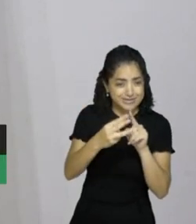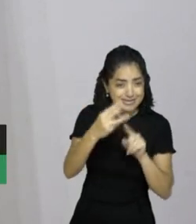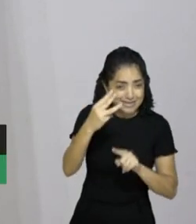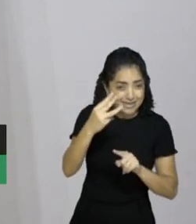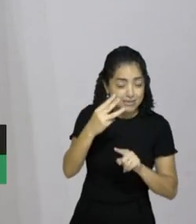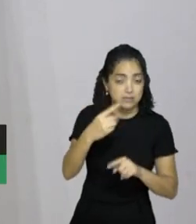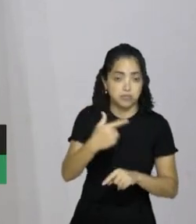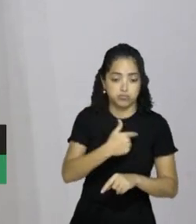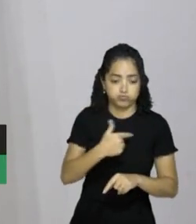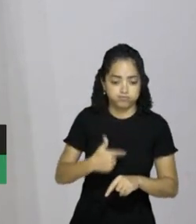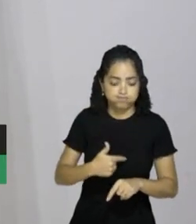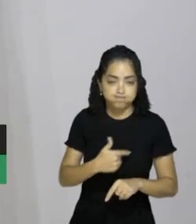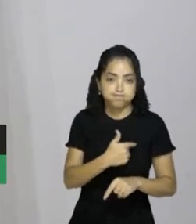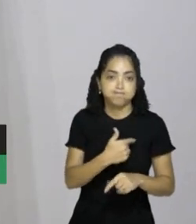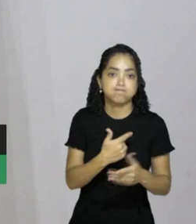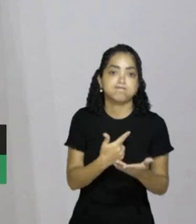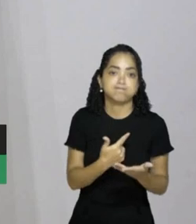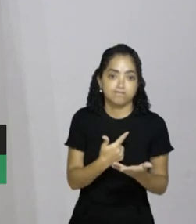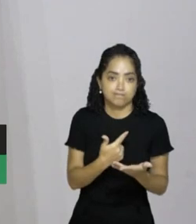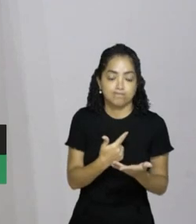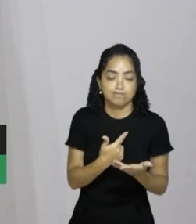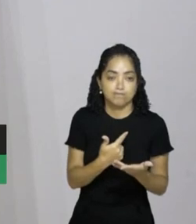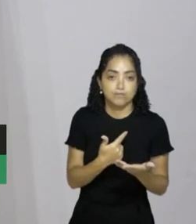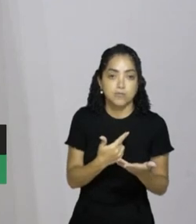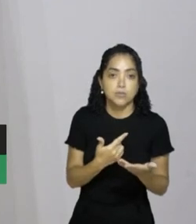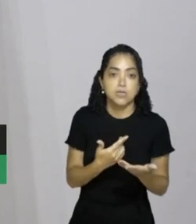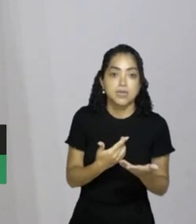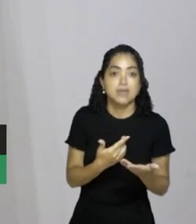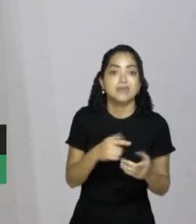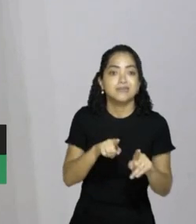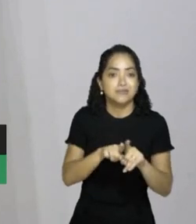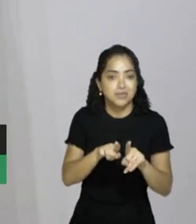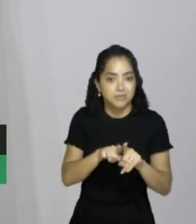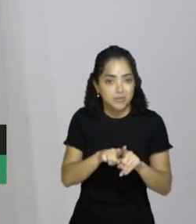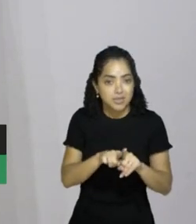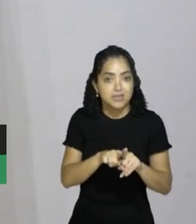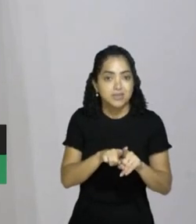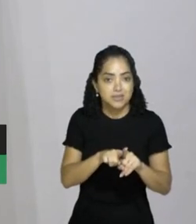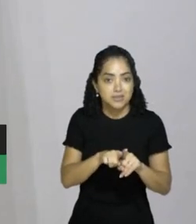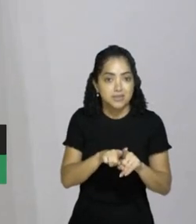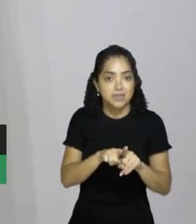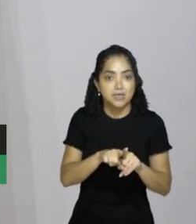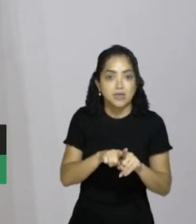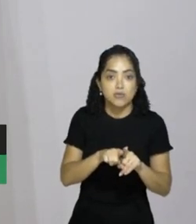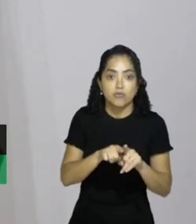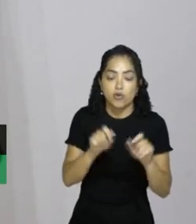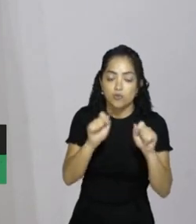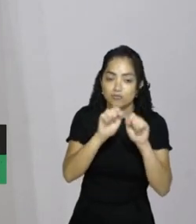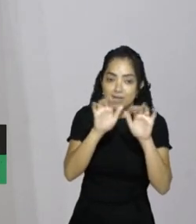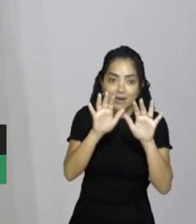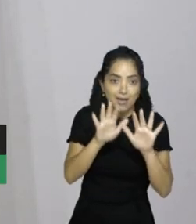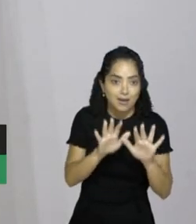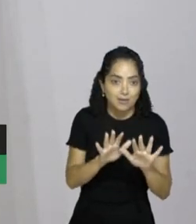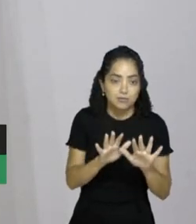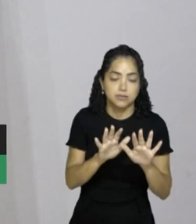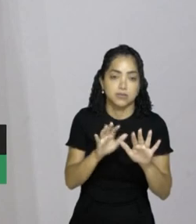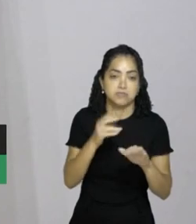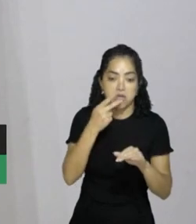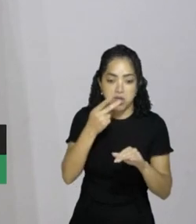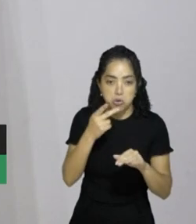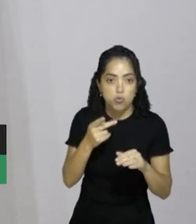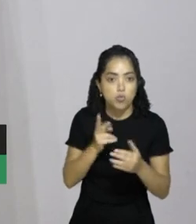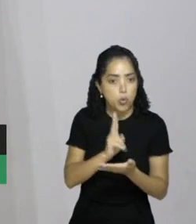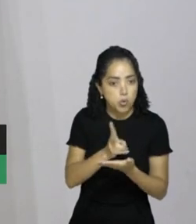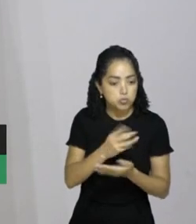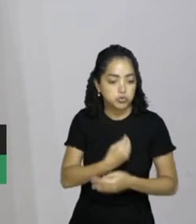corpo eu faço parte daqueles que passaram por um milagre para poder estar aqui falando com os senhores eu